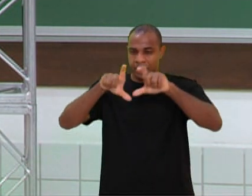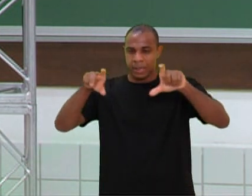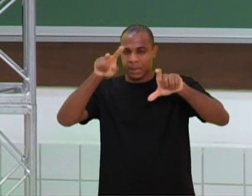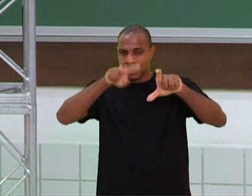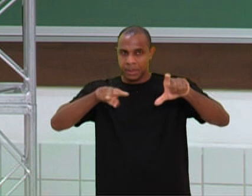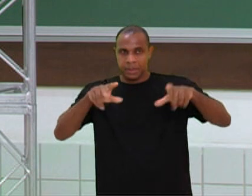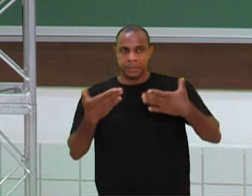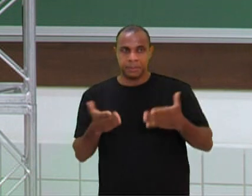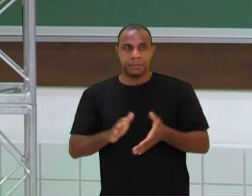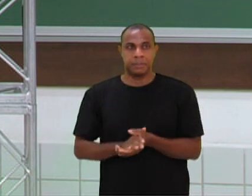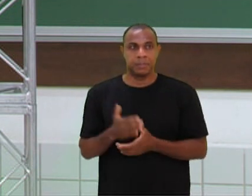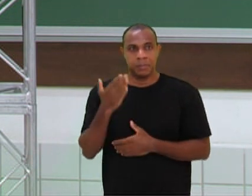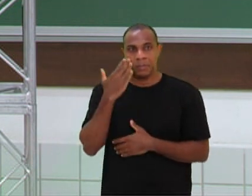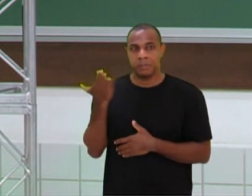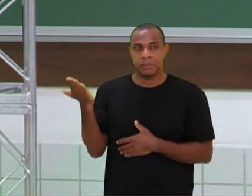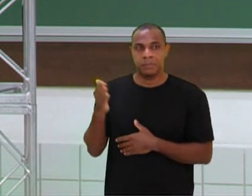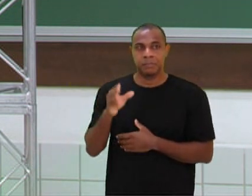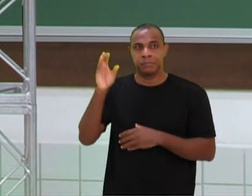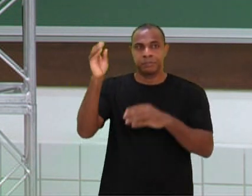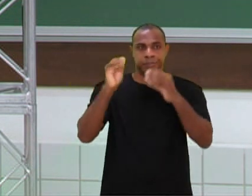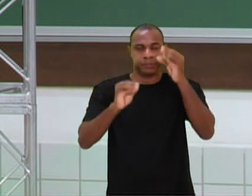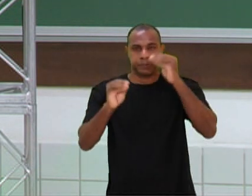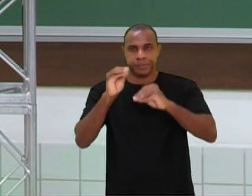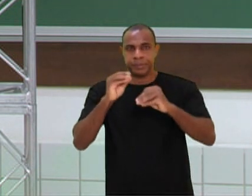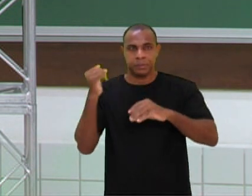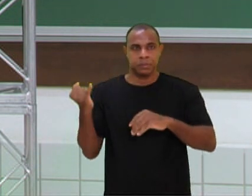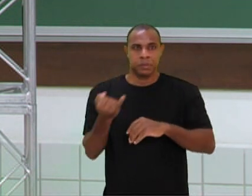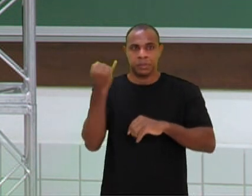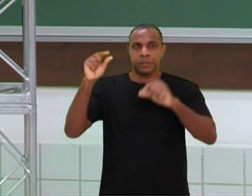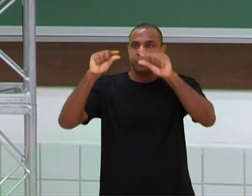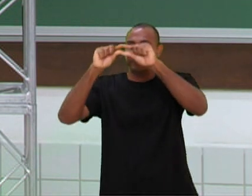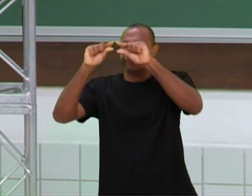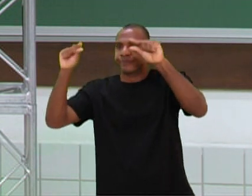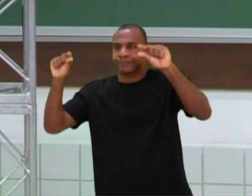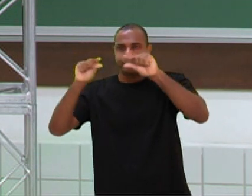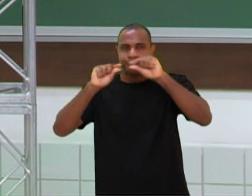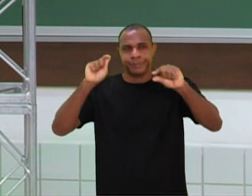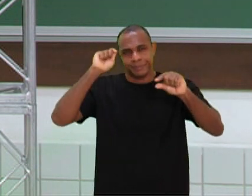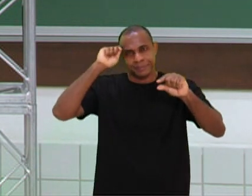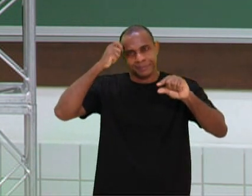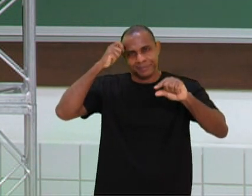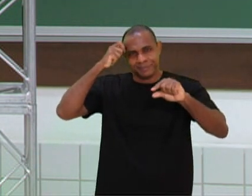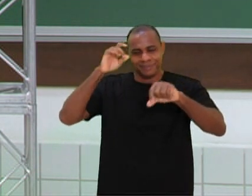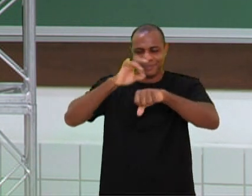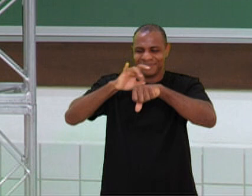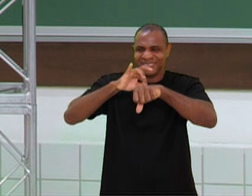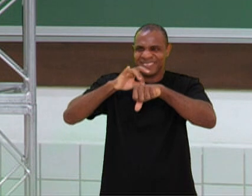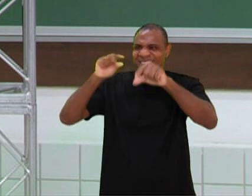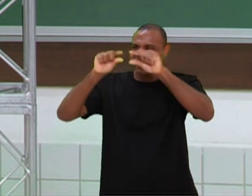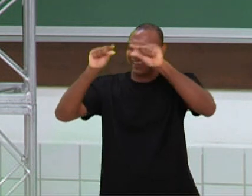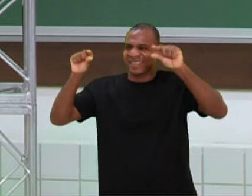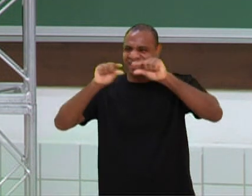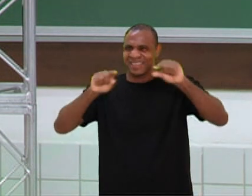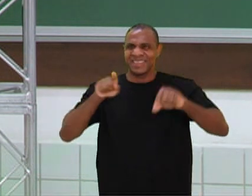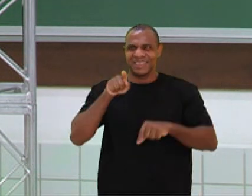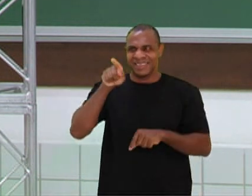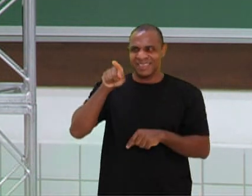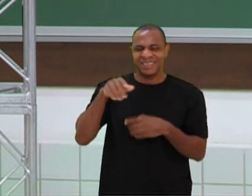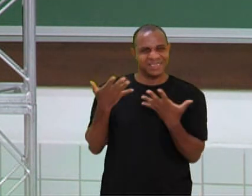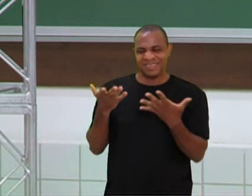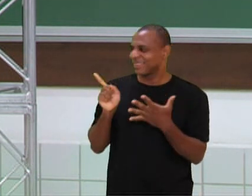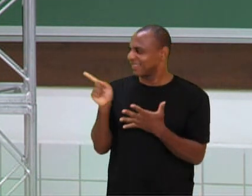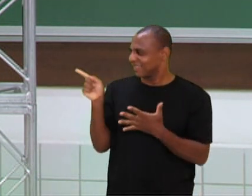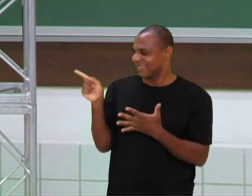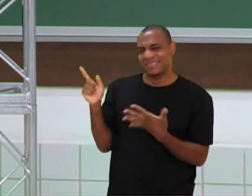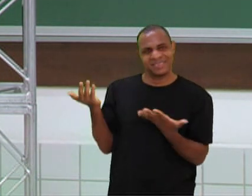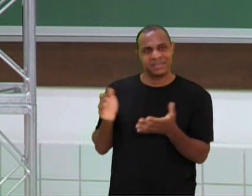na realidade, uma das coisas mais importantes que a gente tem aqui sublinhado, certo? Então, o que eu vou fazer? Antes de mais nada, eu vou